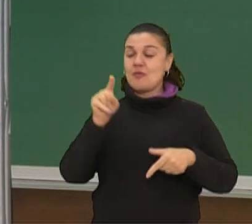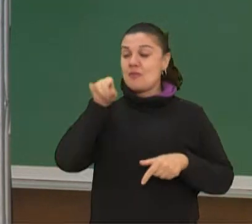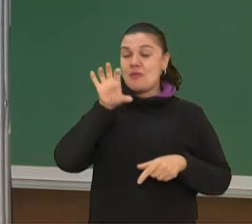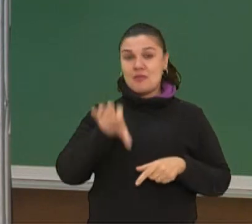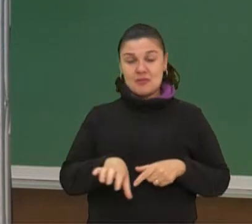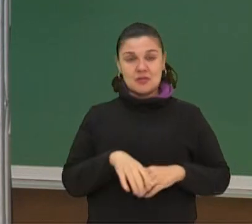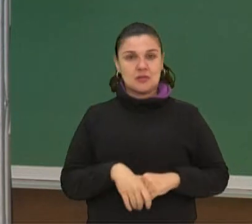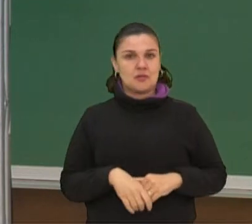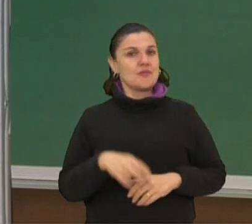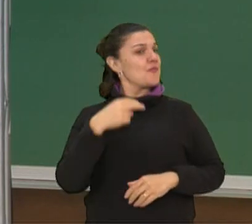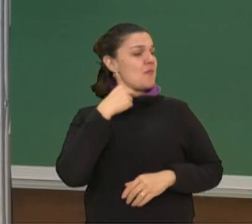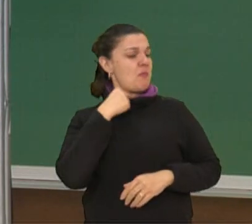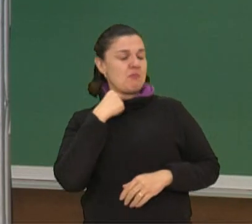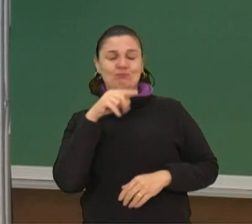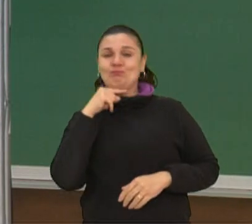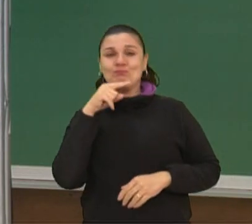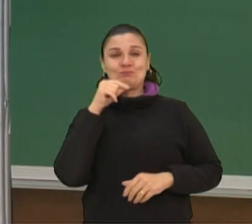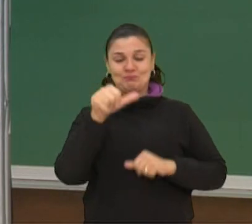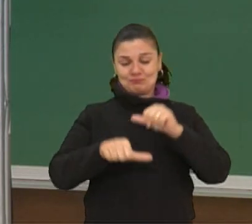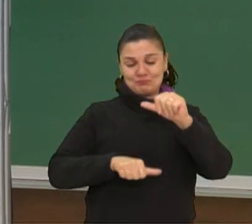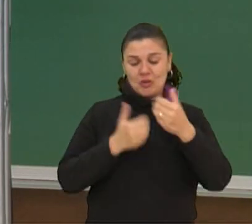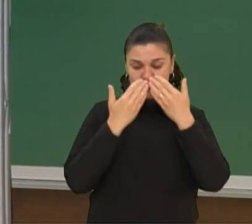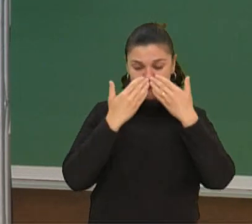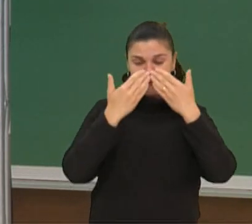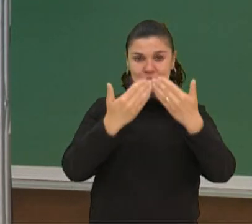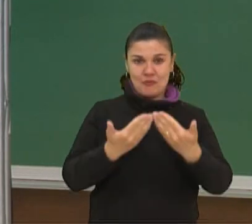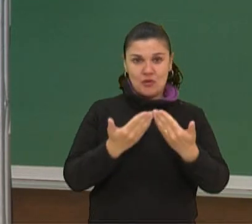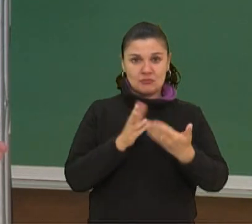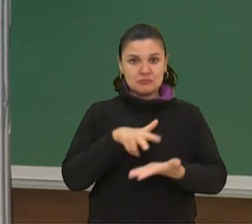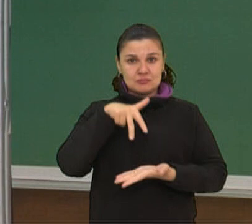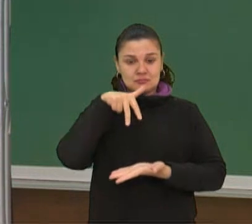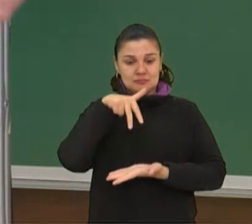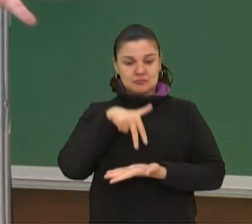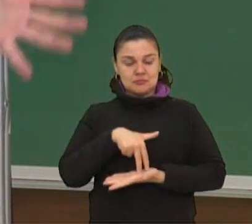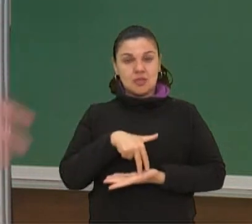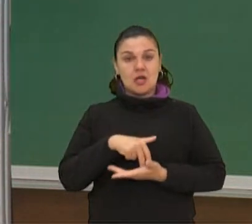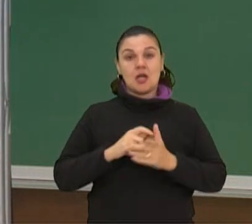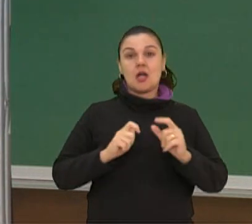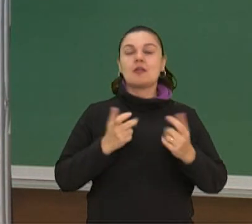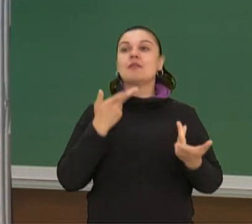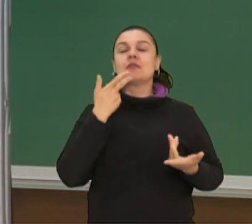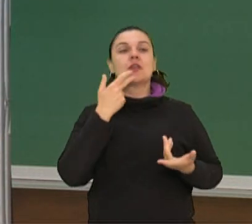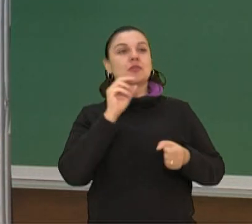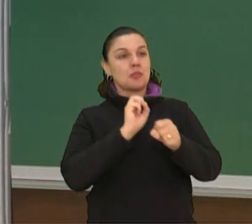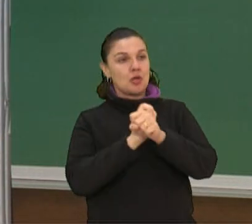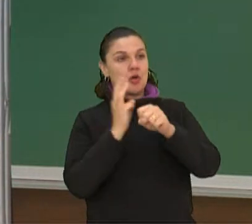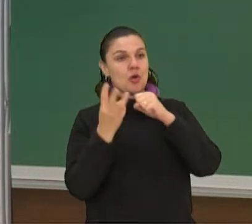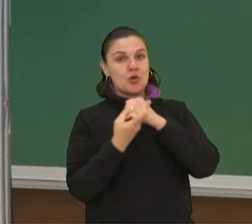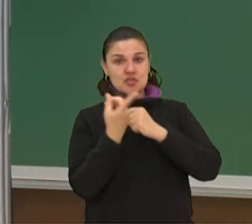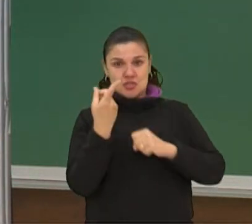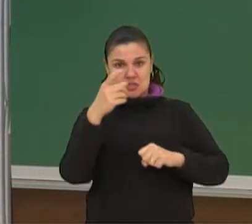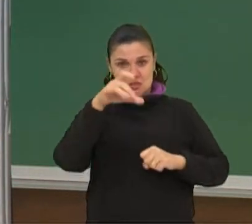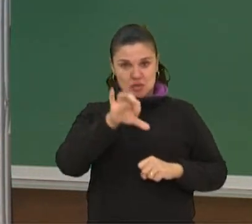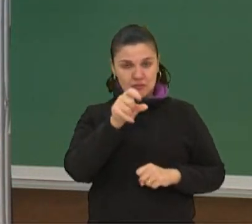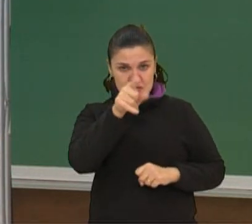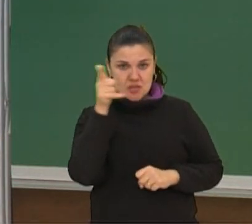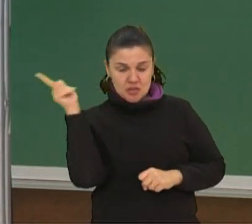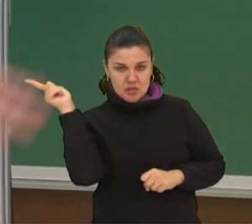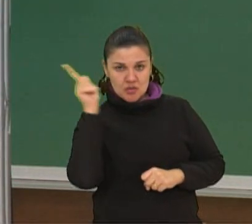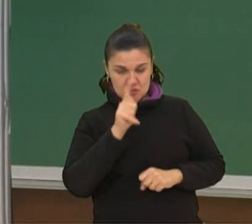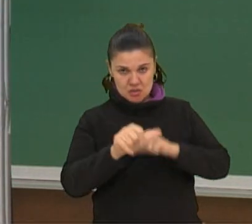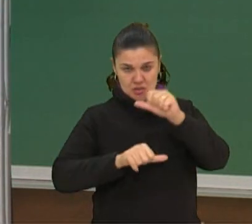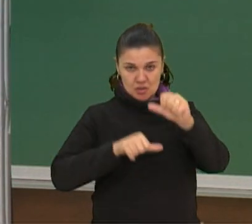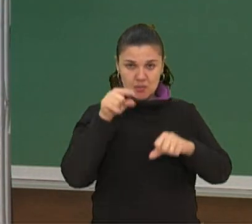destino. No latim chama amor fati. Amor ao destino, aceitar as coisas como